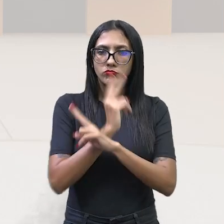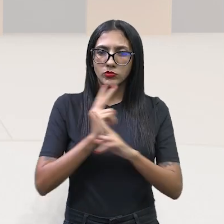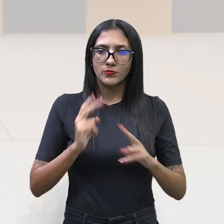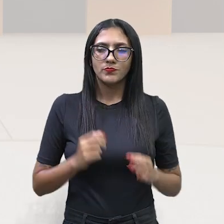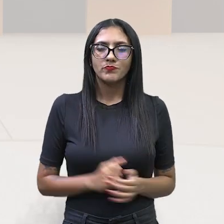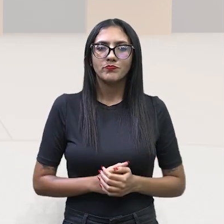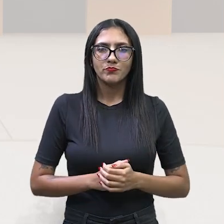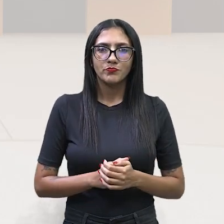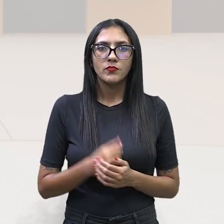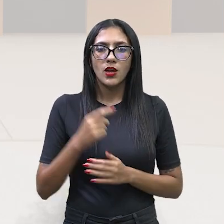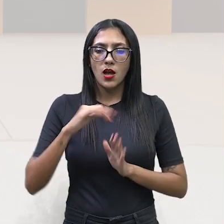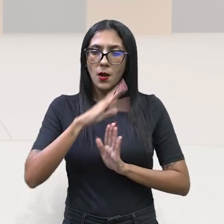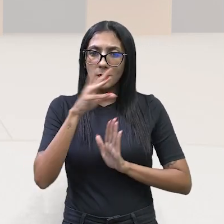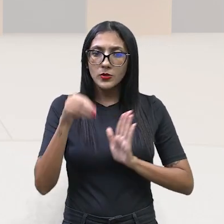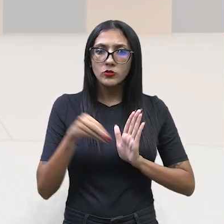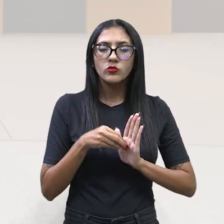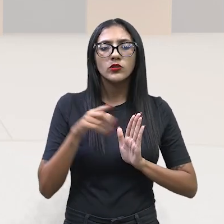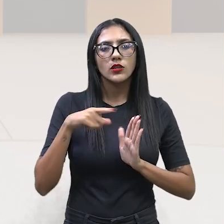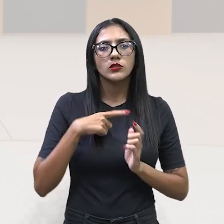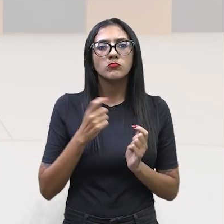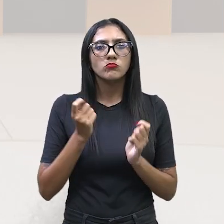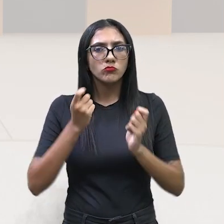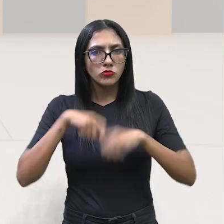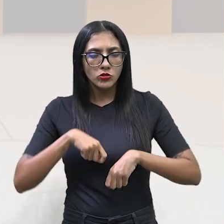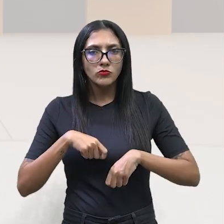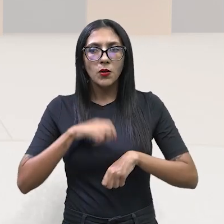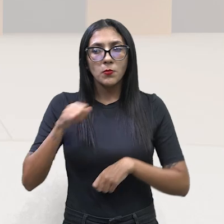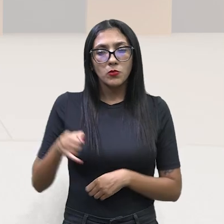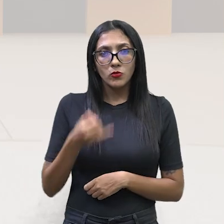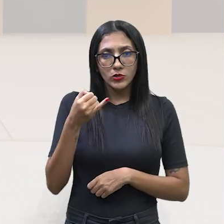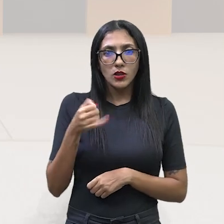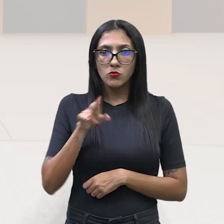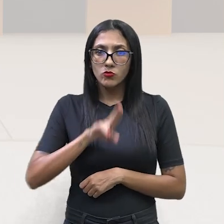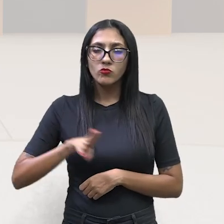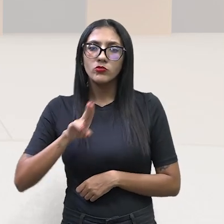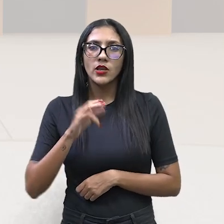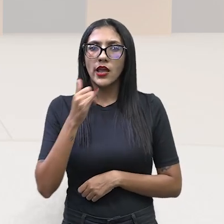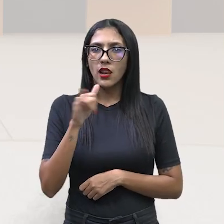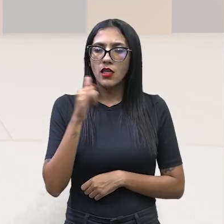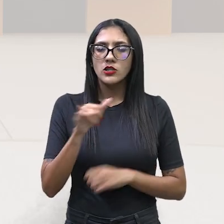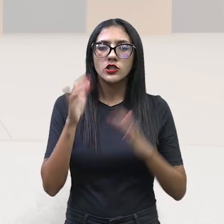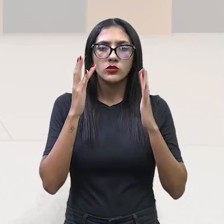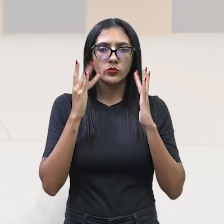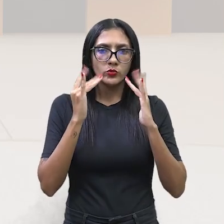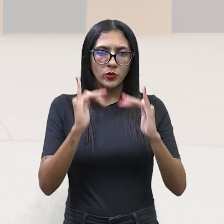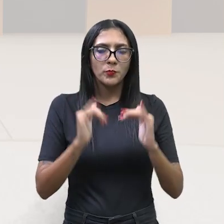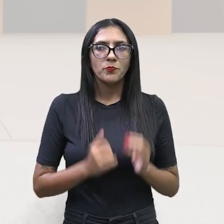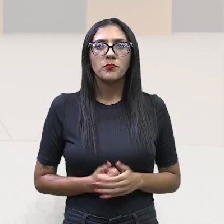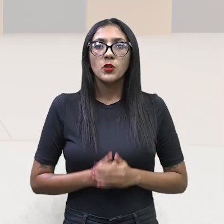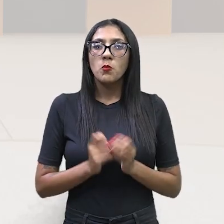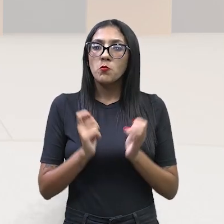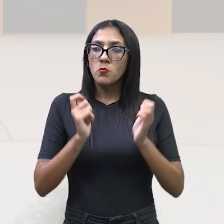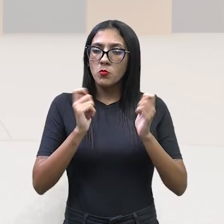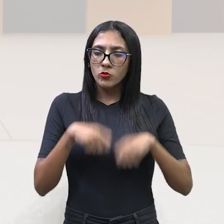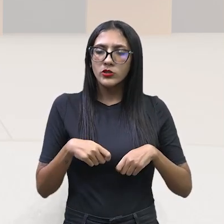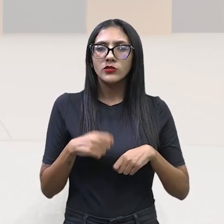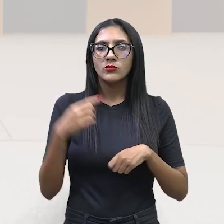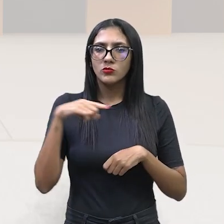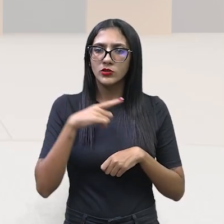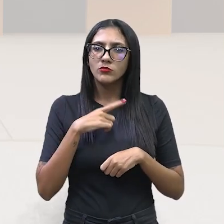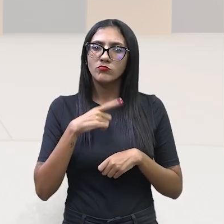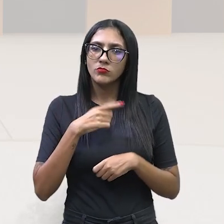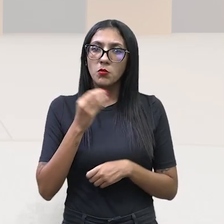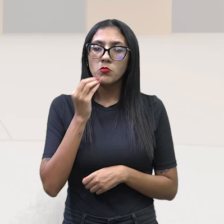grande potencial para a geração de energia solar e eólica. Por isso, pessoal, esse grande potencial cria